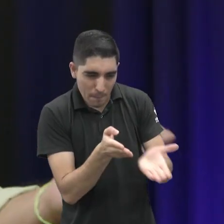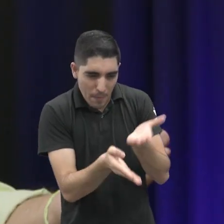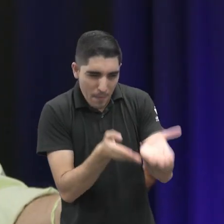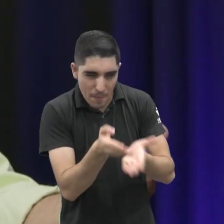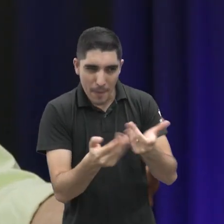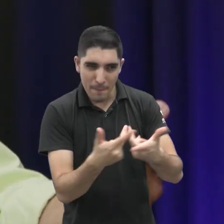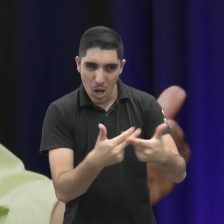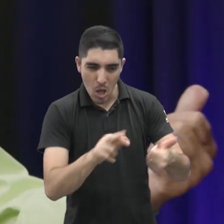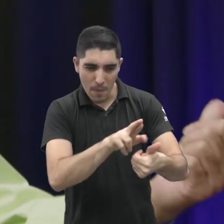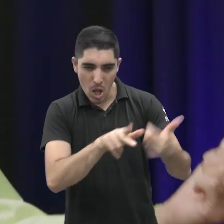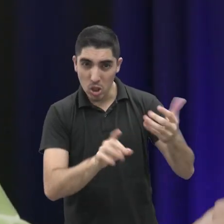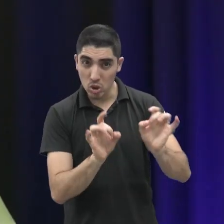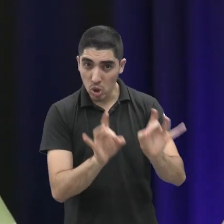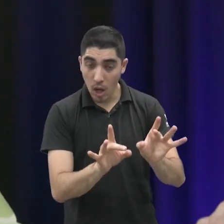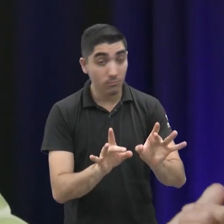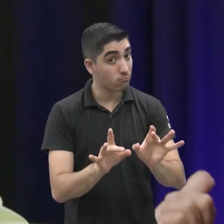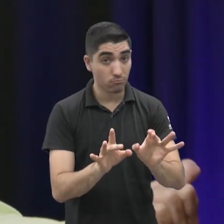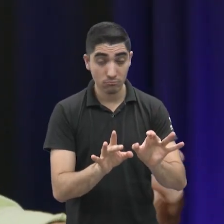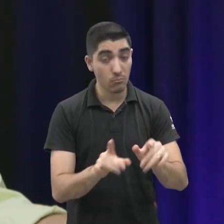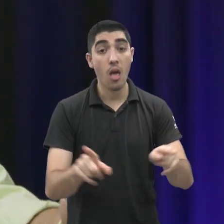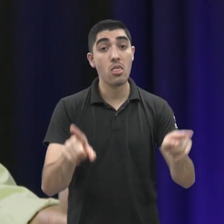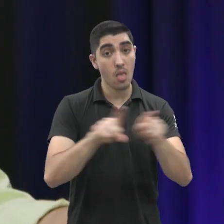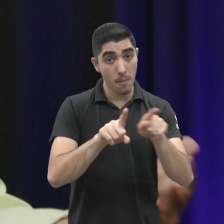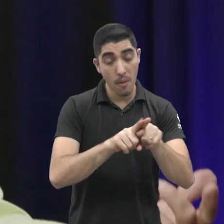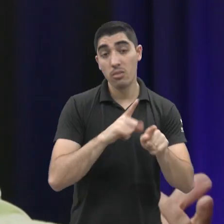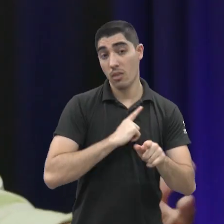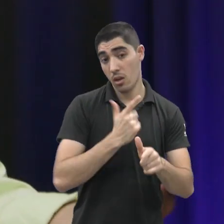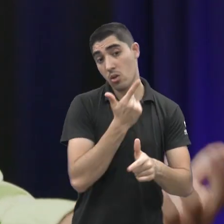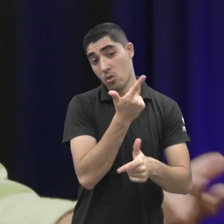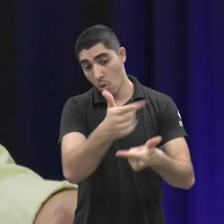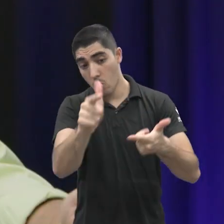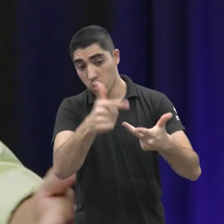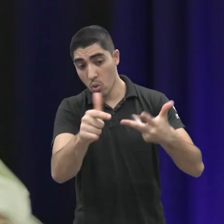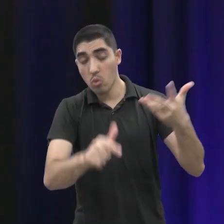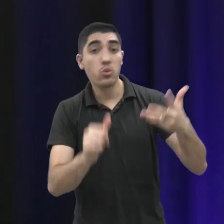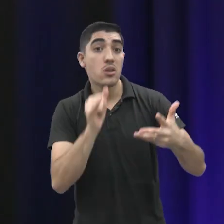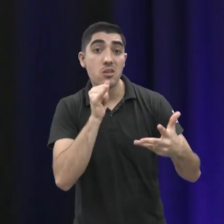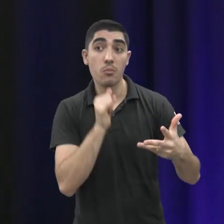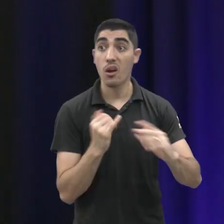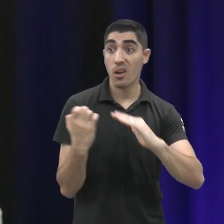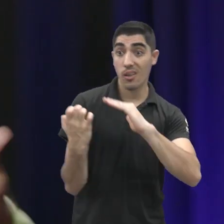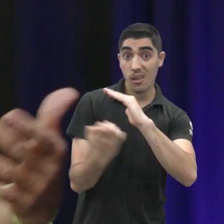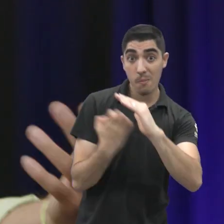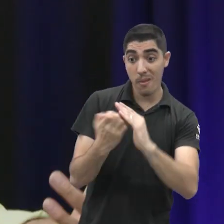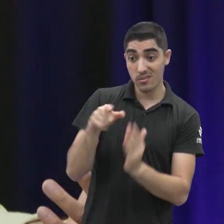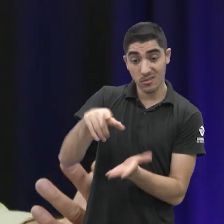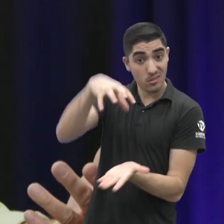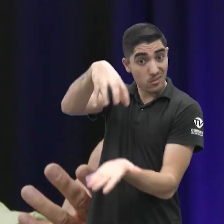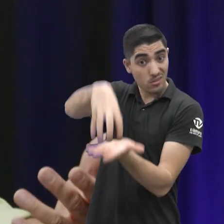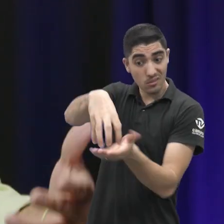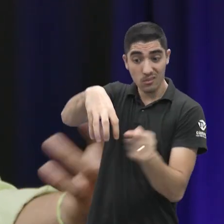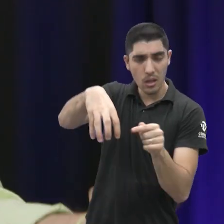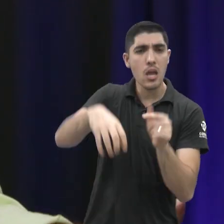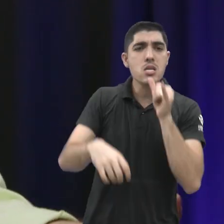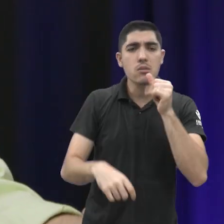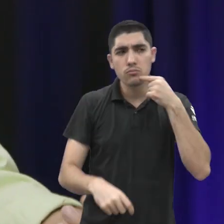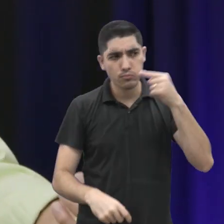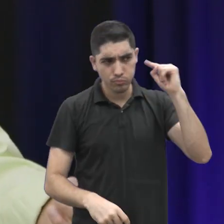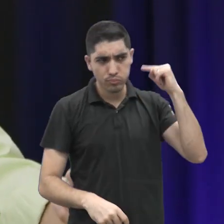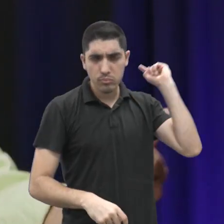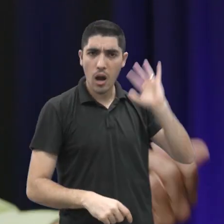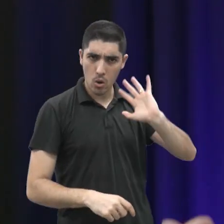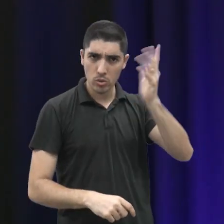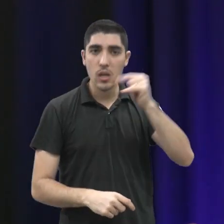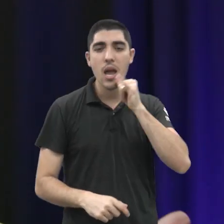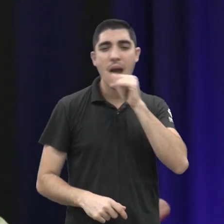do saneamento doméstico, por exemplo, da questão do tratamento, coleta e tratamento de esgoto doméstico. Ali você tem emissões que às vezes vêm